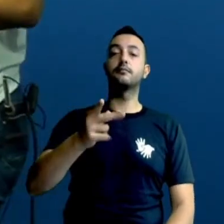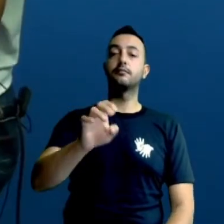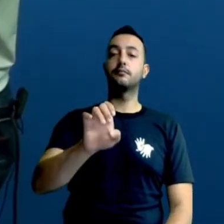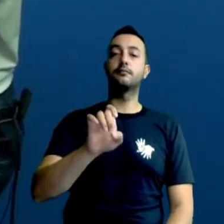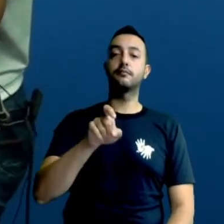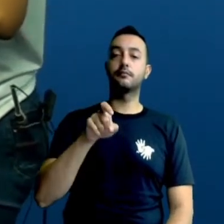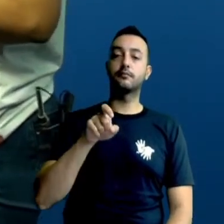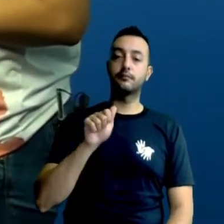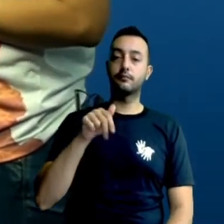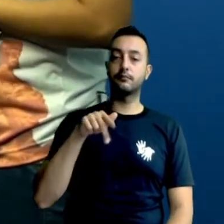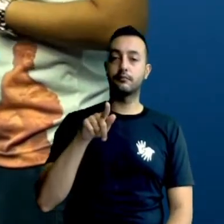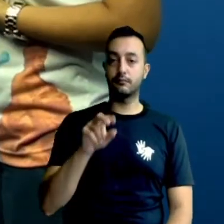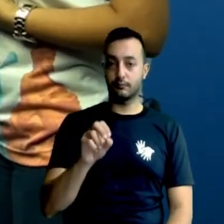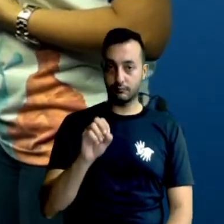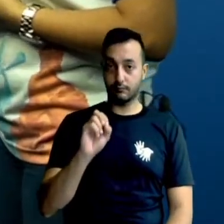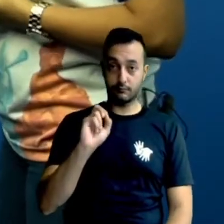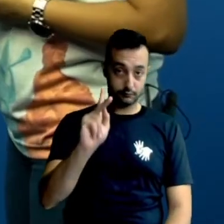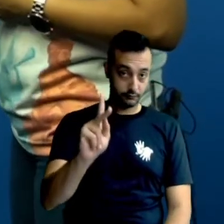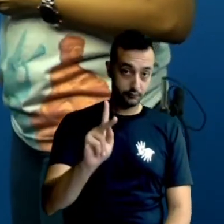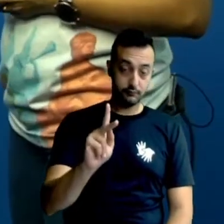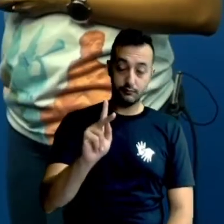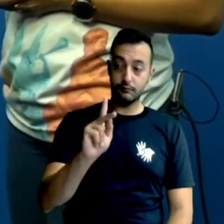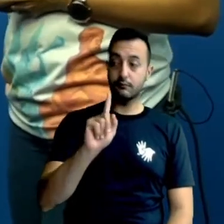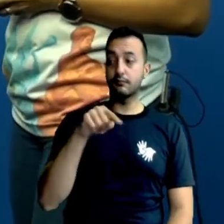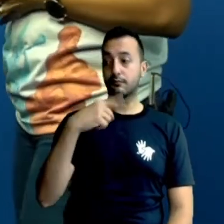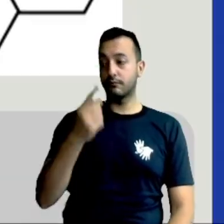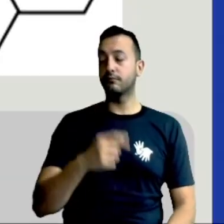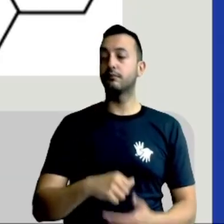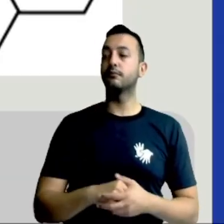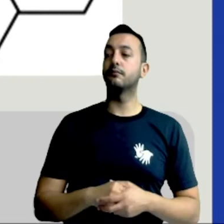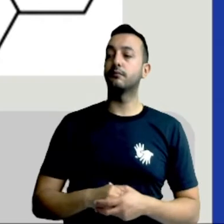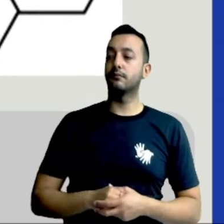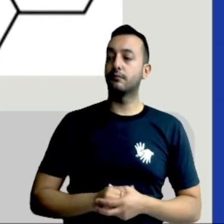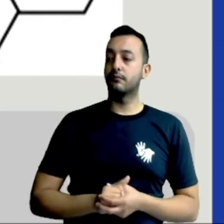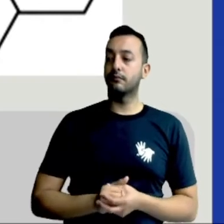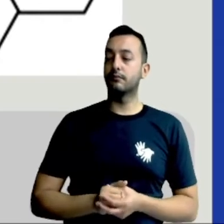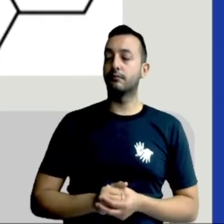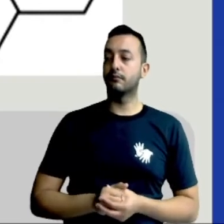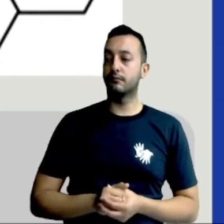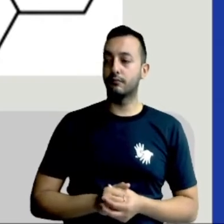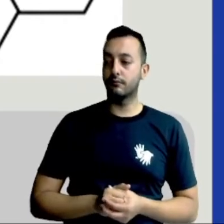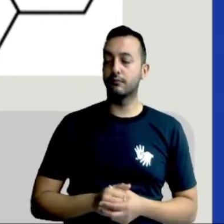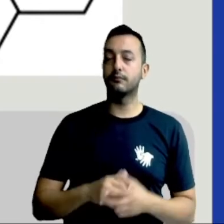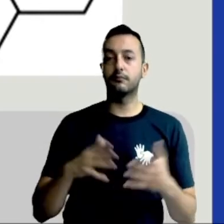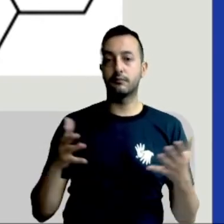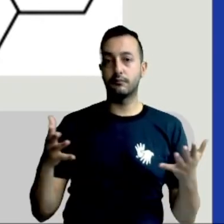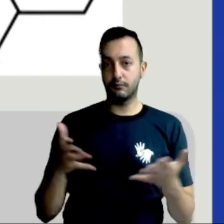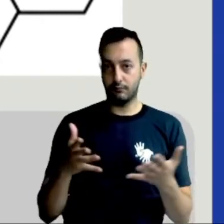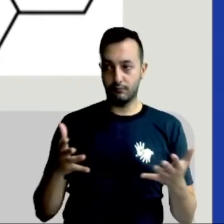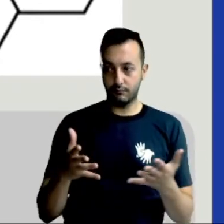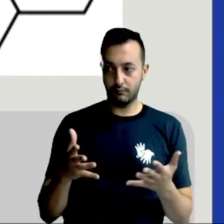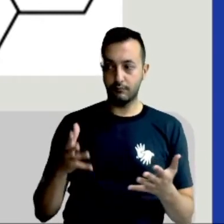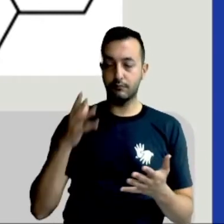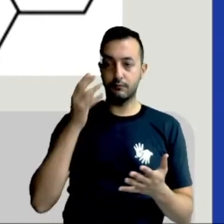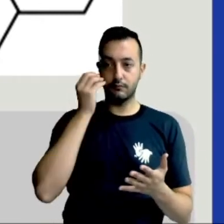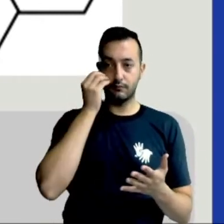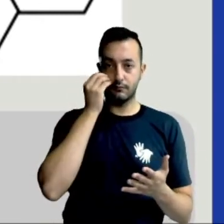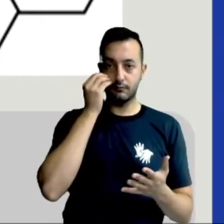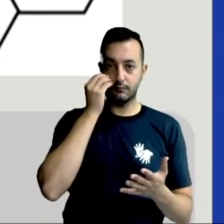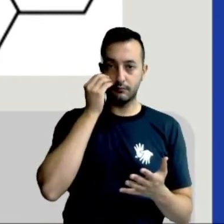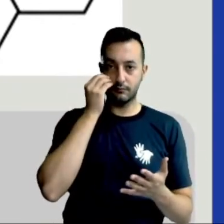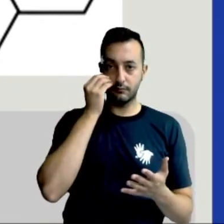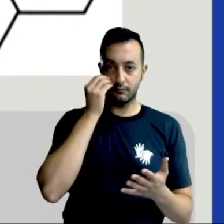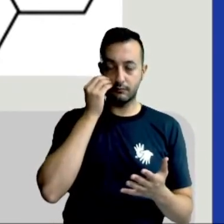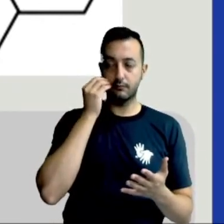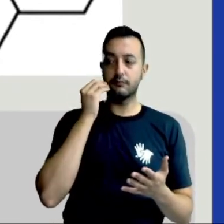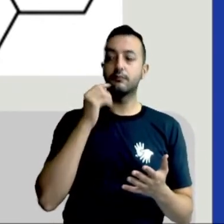hexágonos desenhados. Ok, pessoal? Próxima questão. Aí agora a gente vai ver com